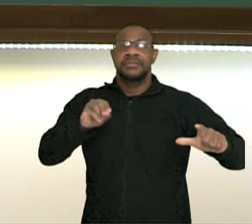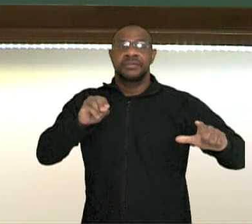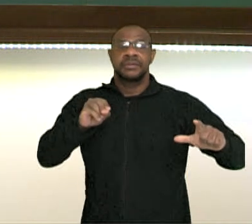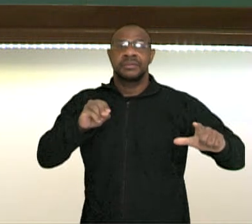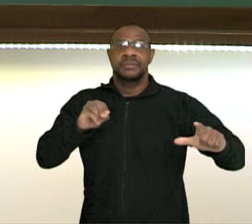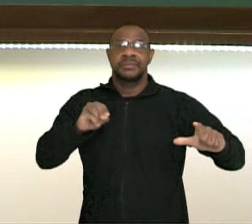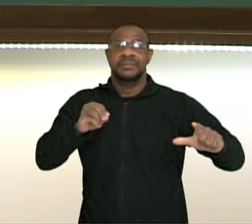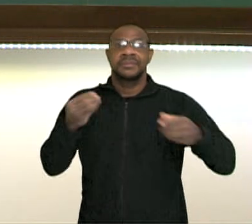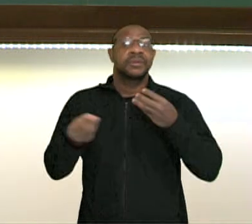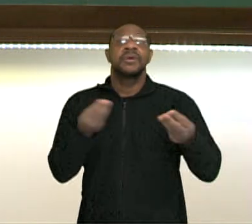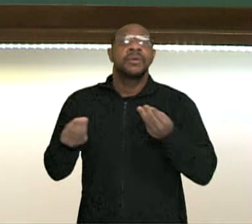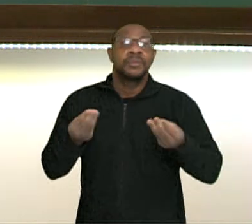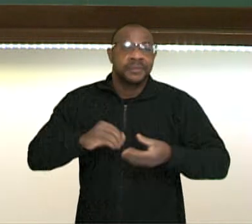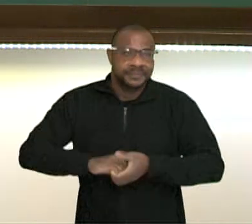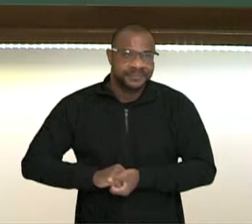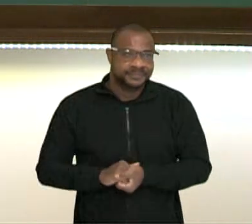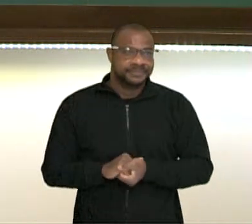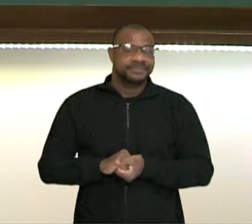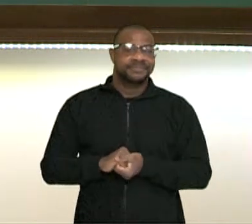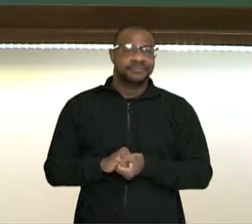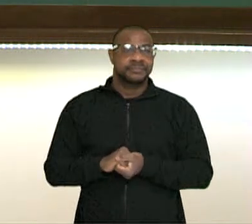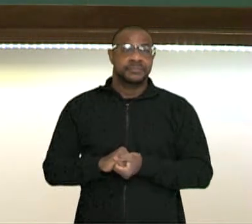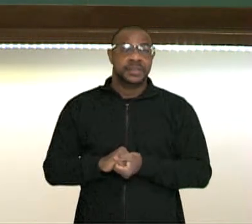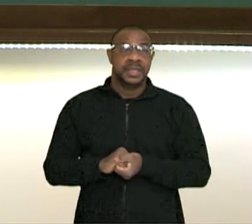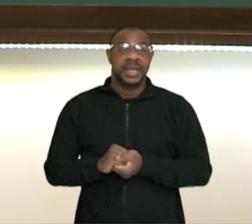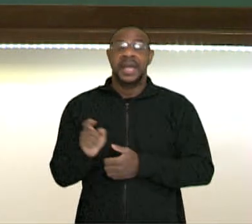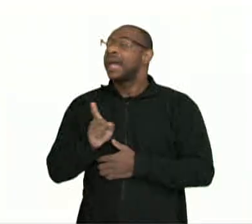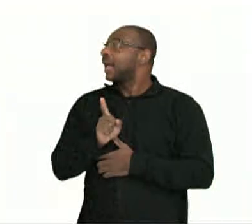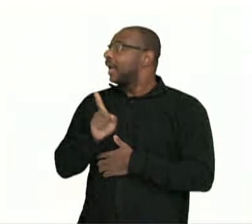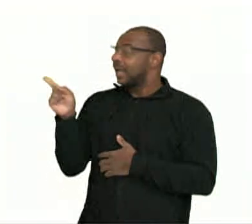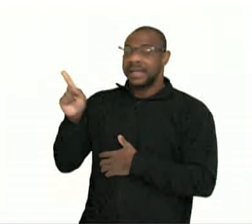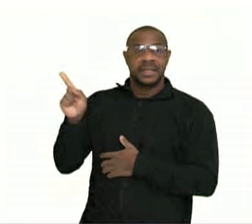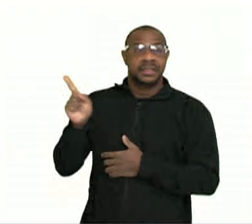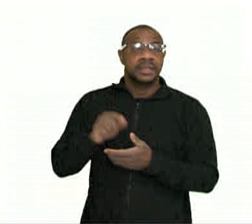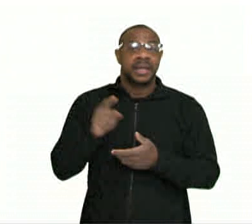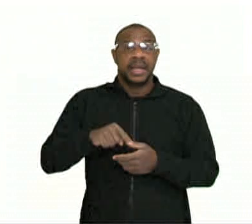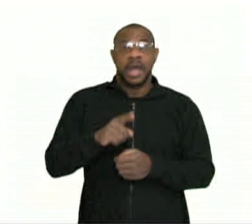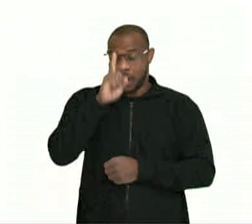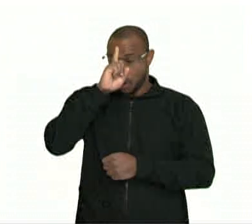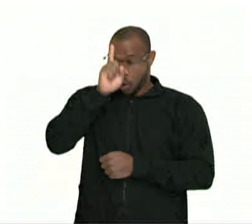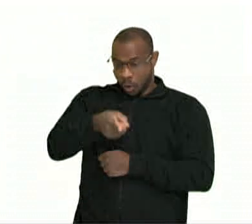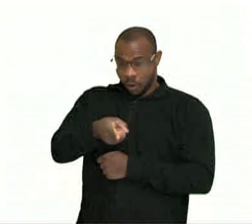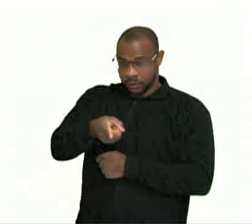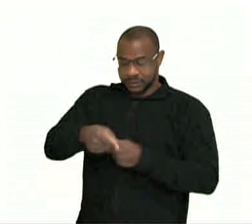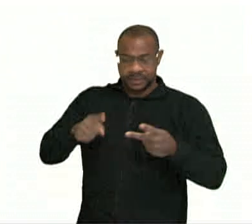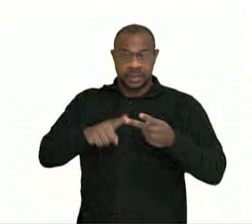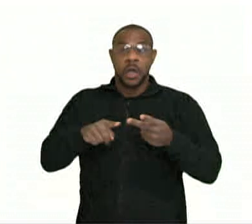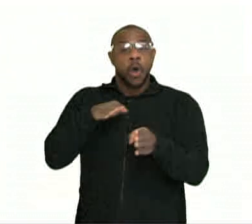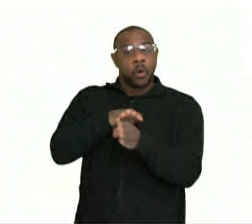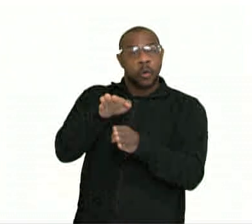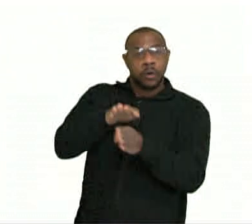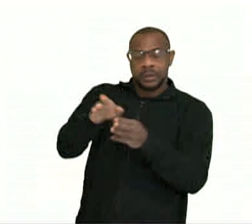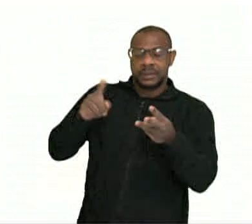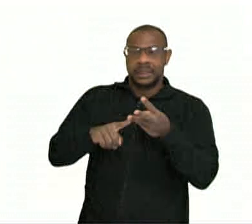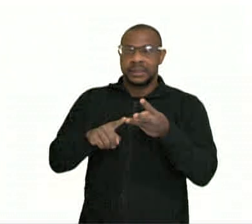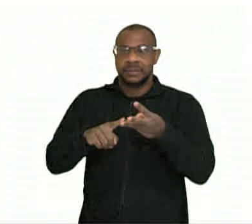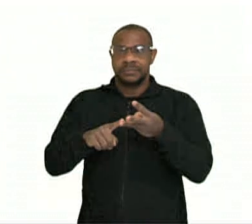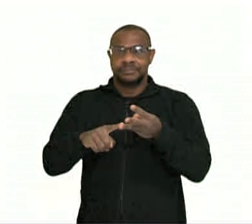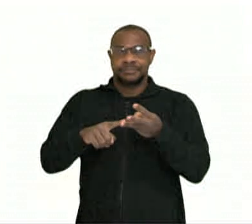Libras? Muito bem. Esse modo indica ordem, conselho e